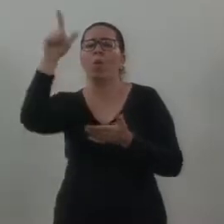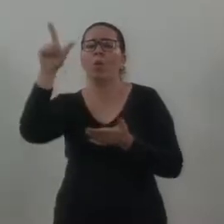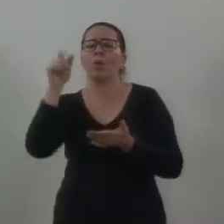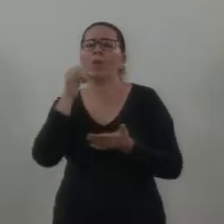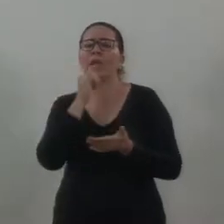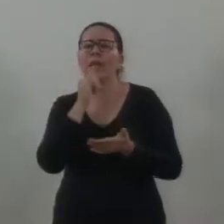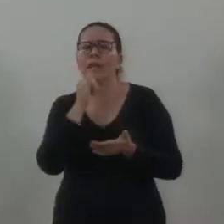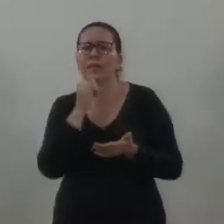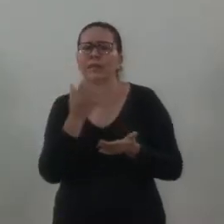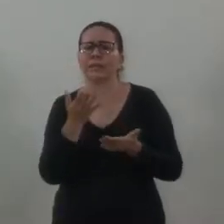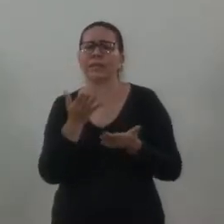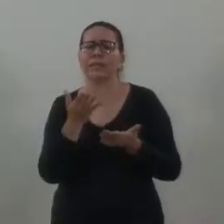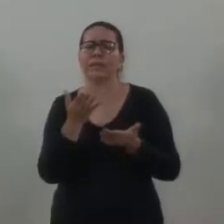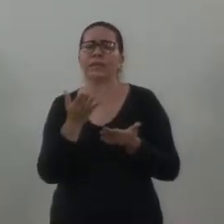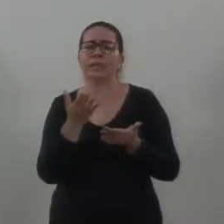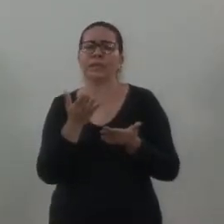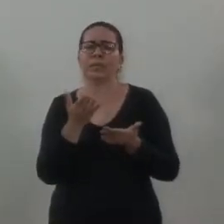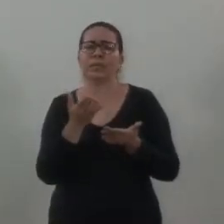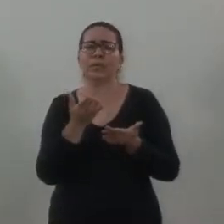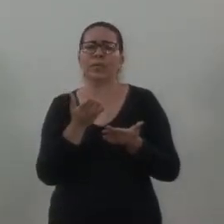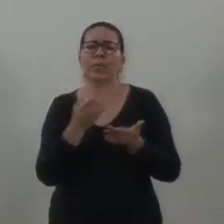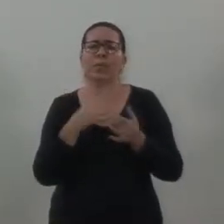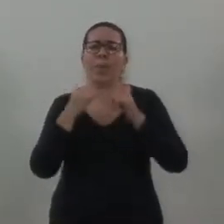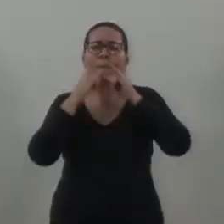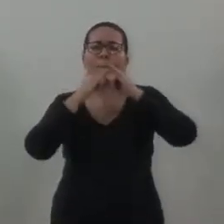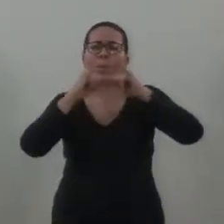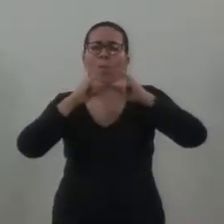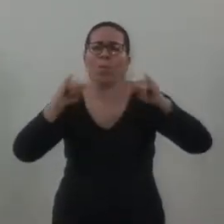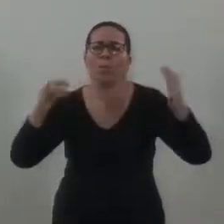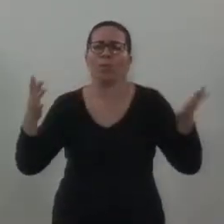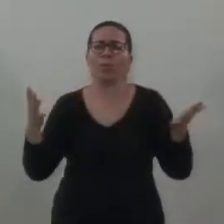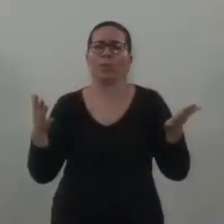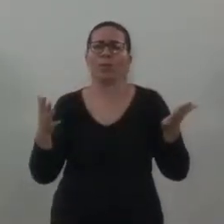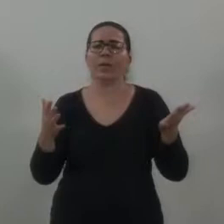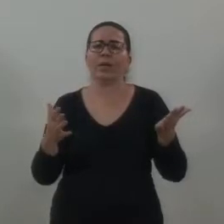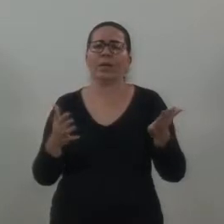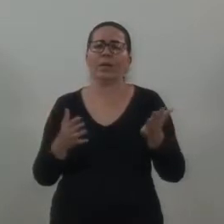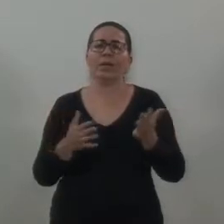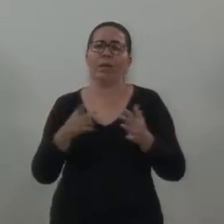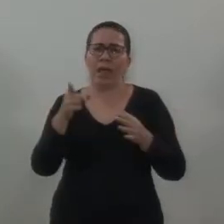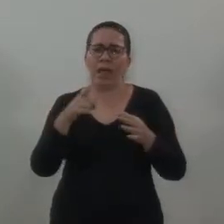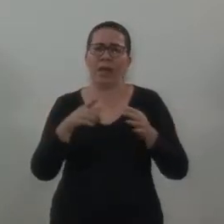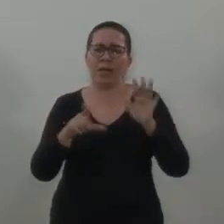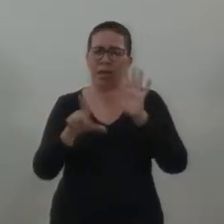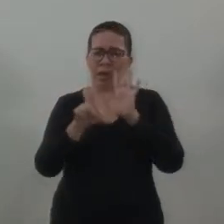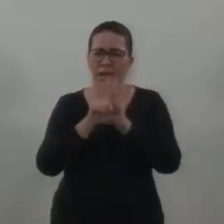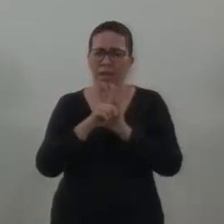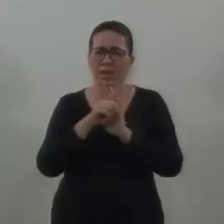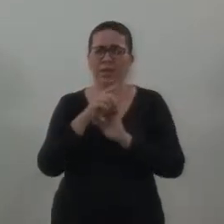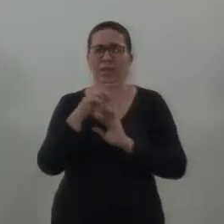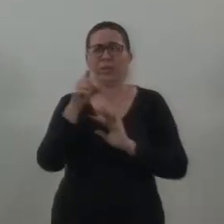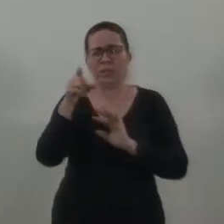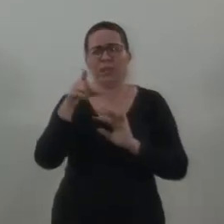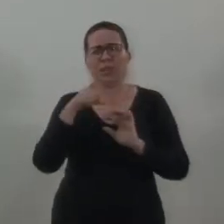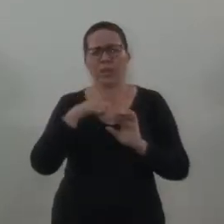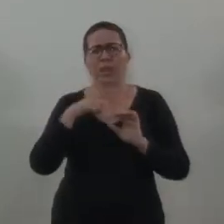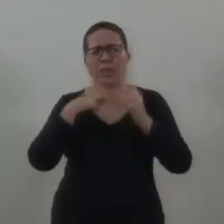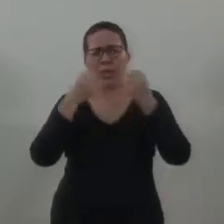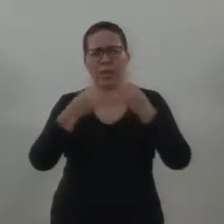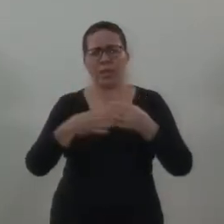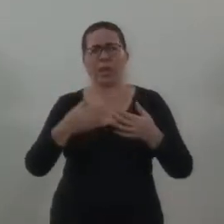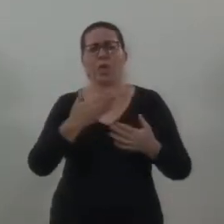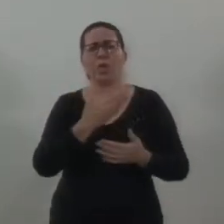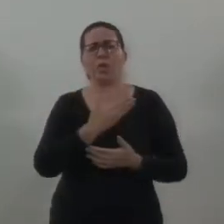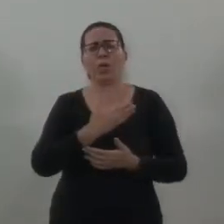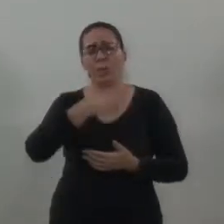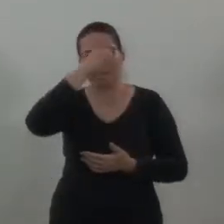exemplo, a publicidade. Então, essa Lei Complementar 173 de 2020, sim, o governo